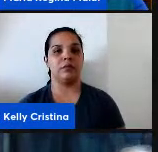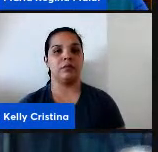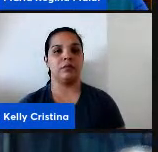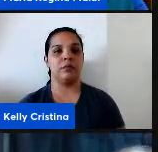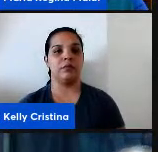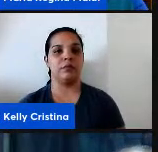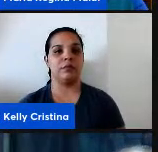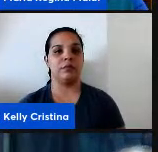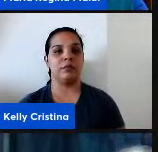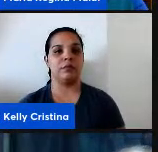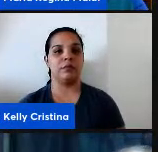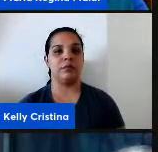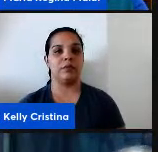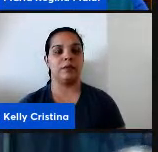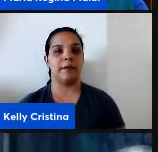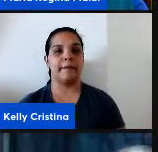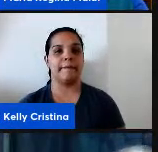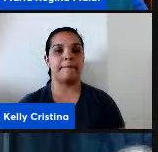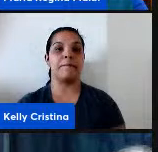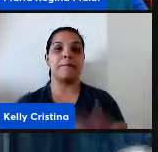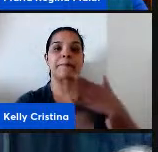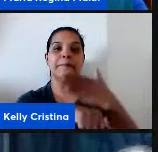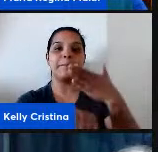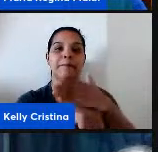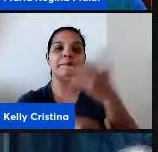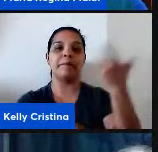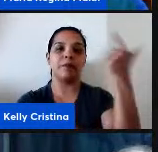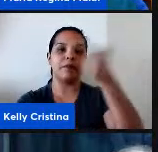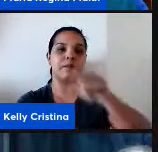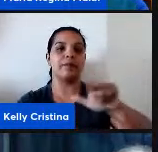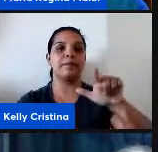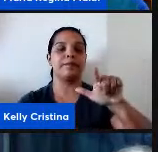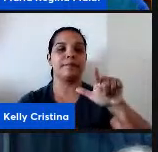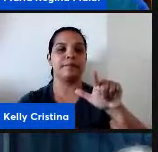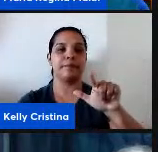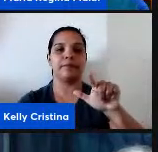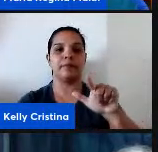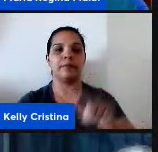Eu participar novamente